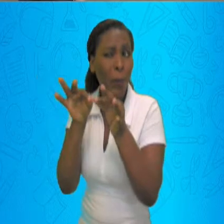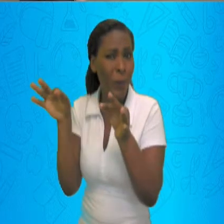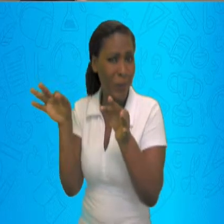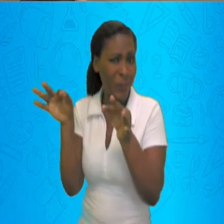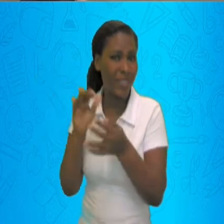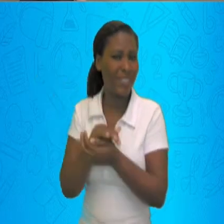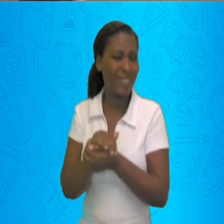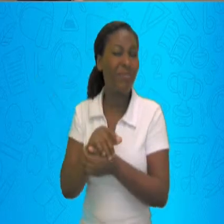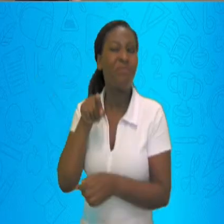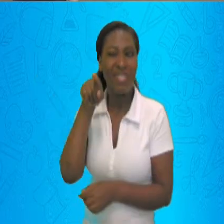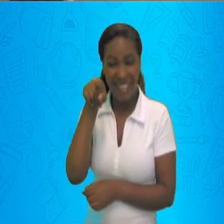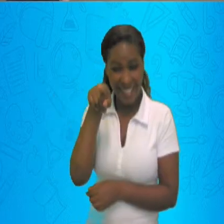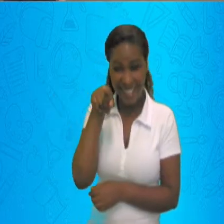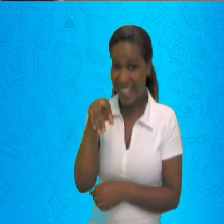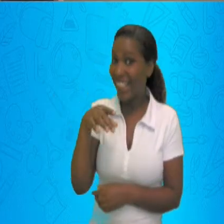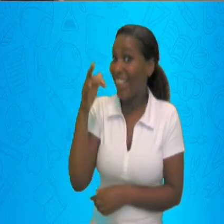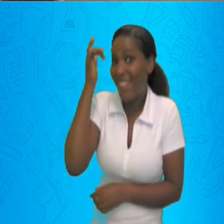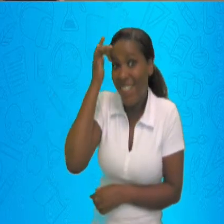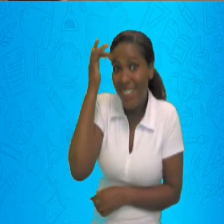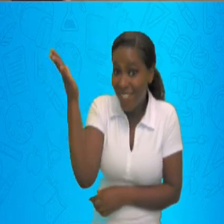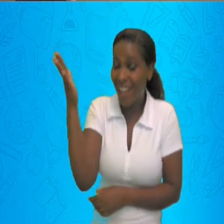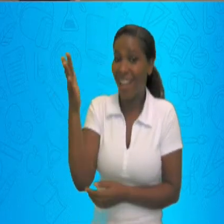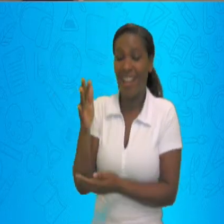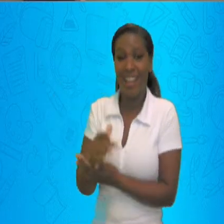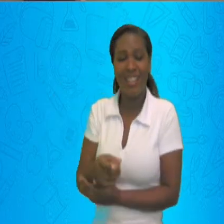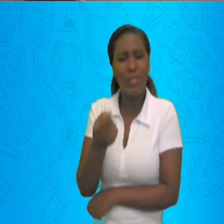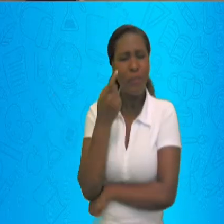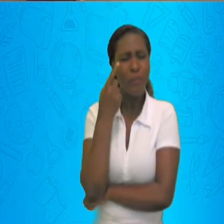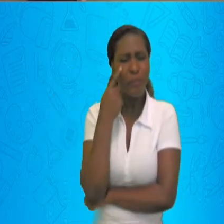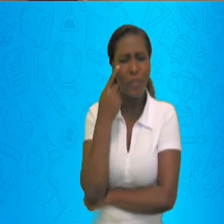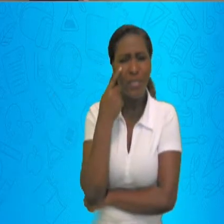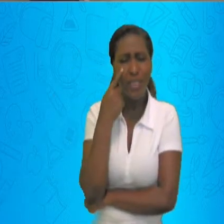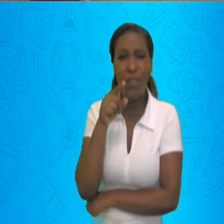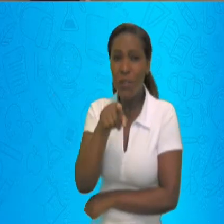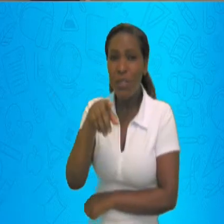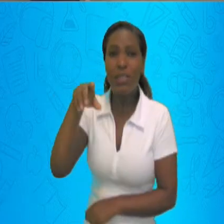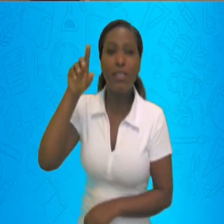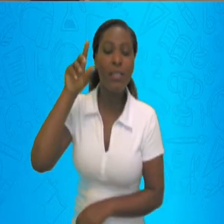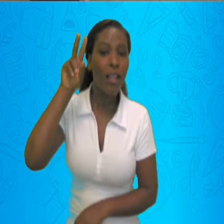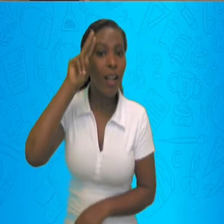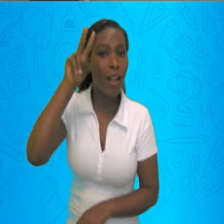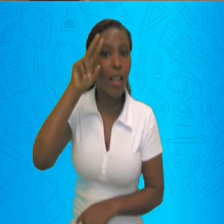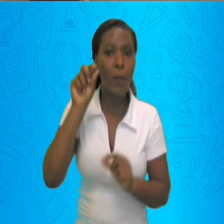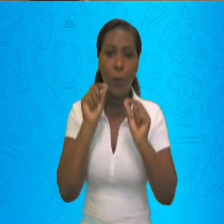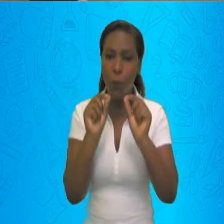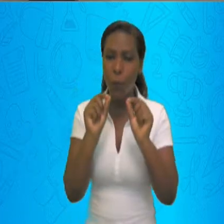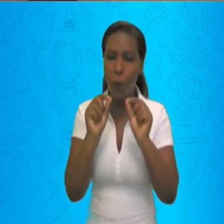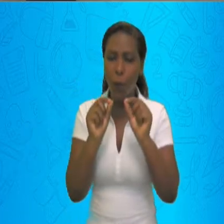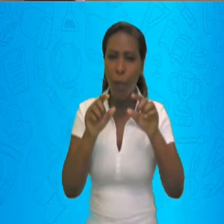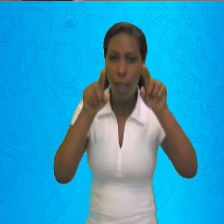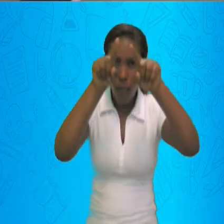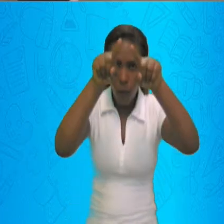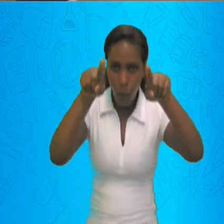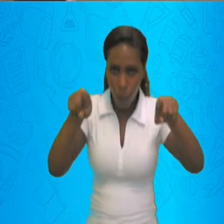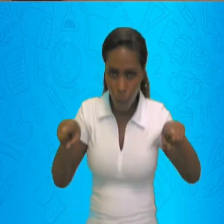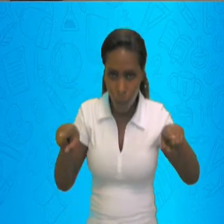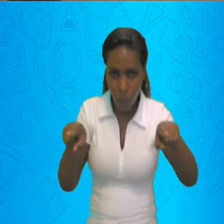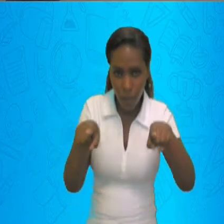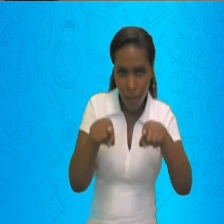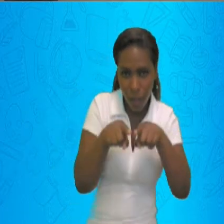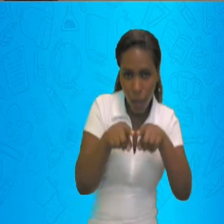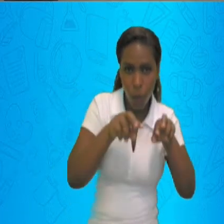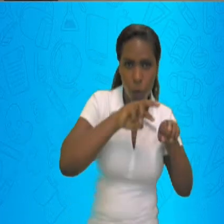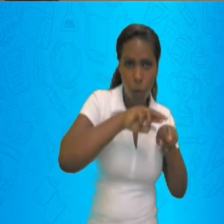tá muito fácil. Veja só, você lembra o que é um triângulo isósceles? Triângulo isósceles